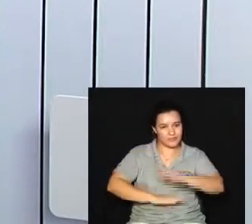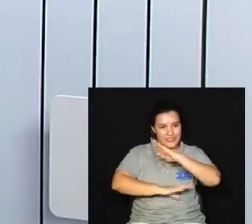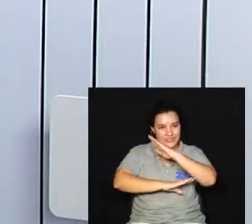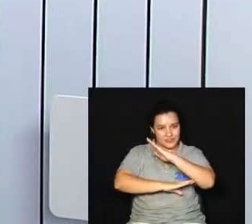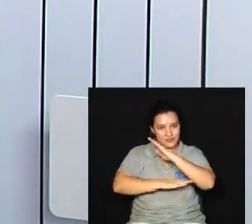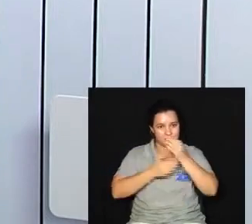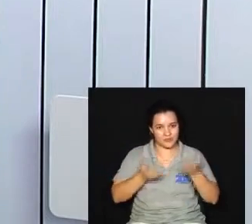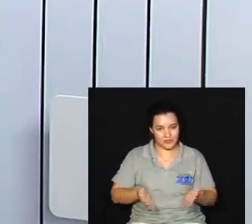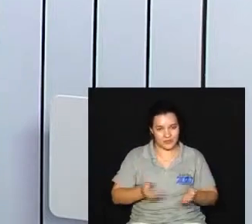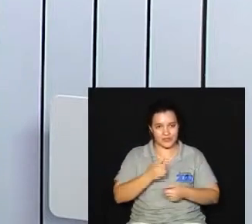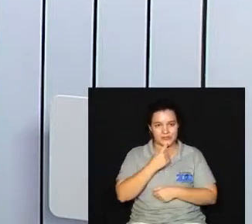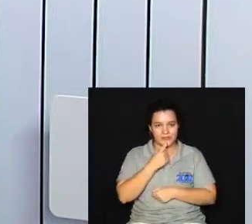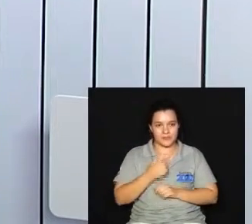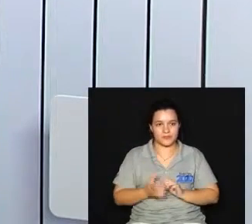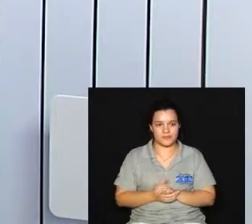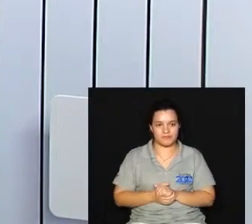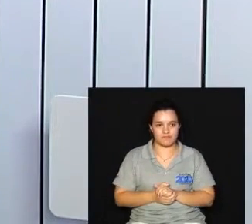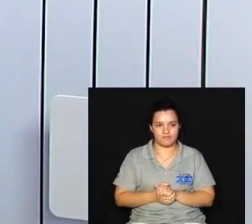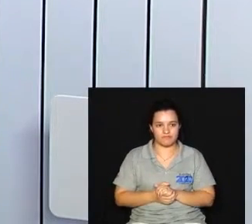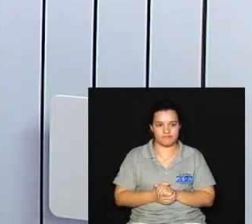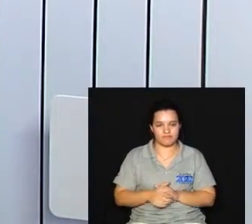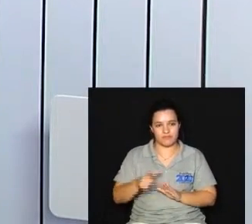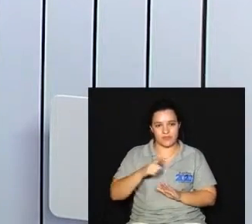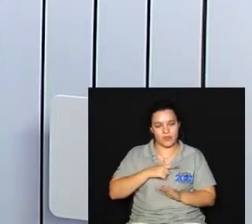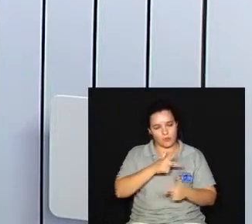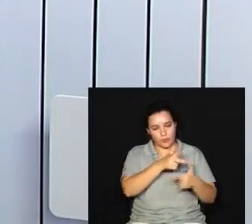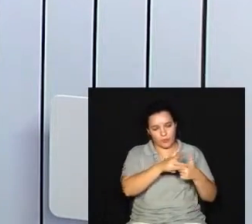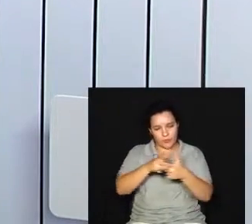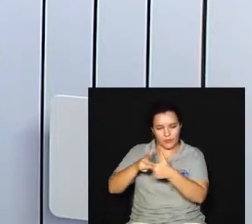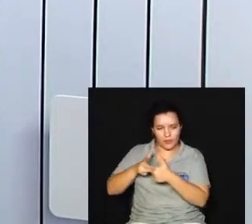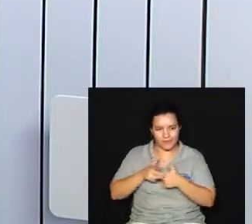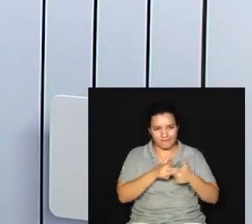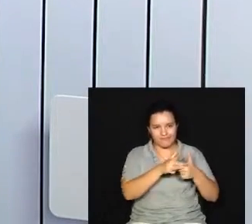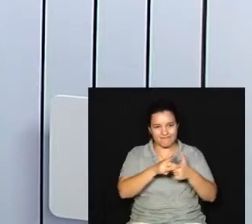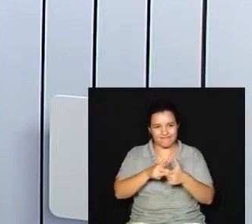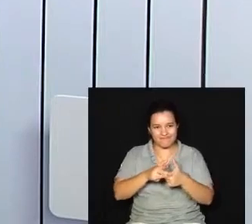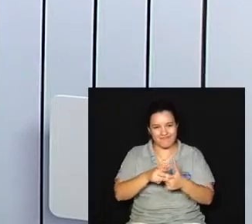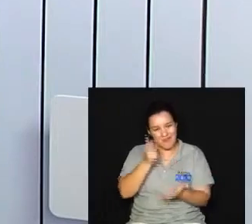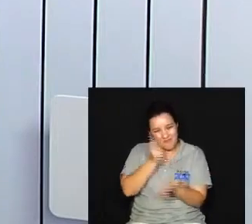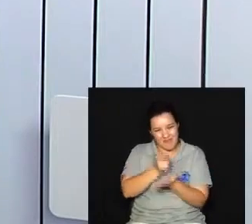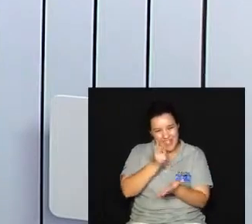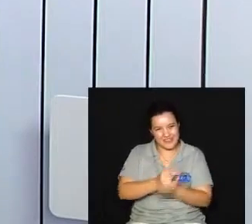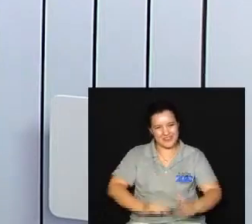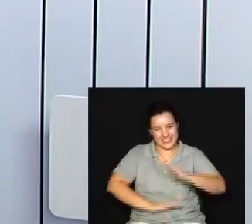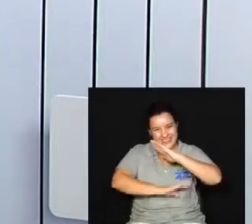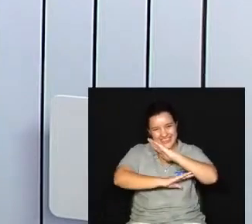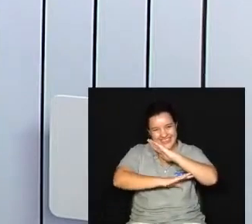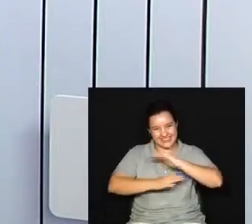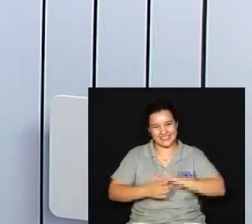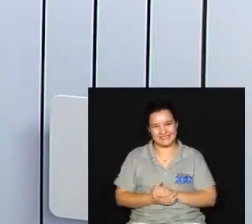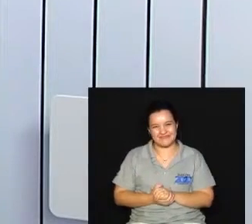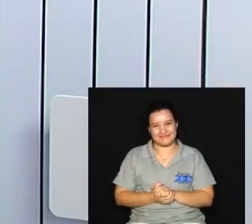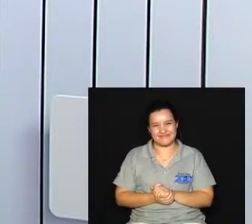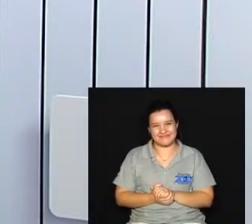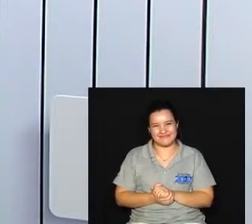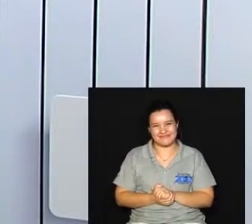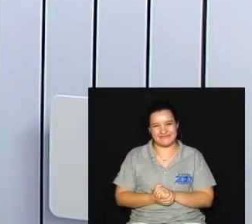o Legislativo de Campinas. Cobertura das eleições municipais é aqui na TV Câmara Campinas.